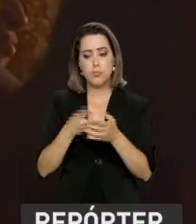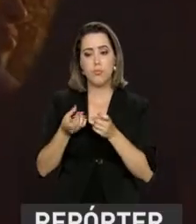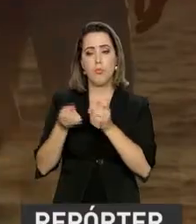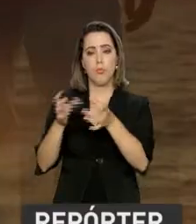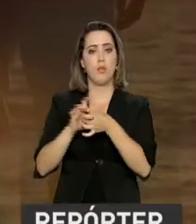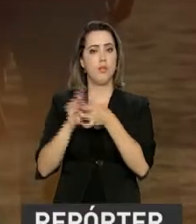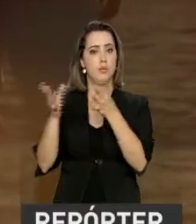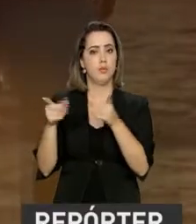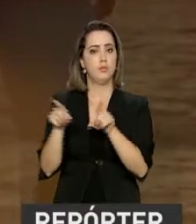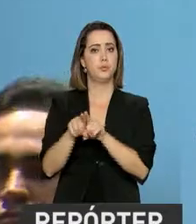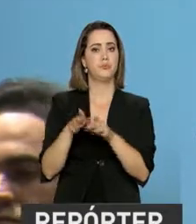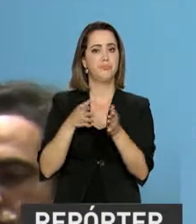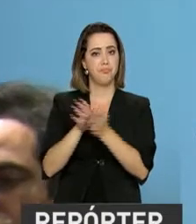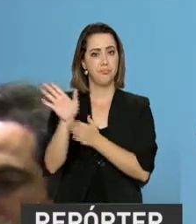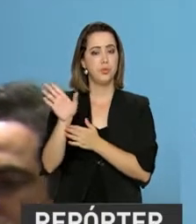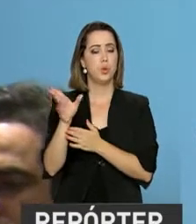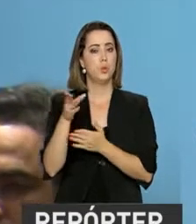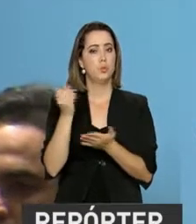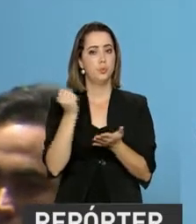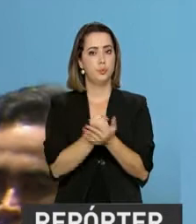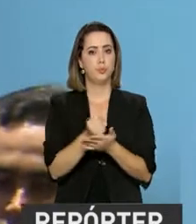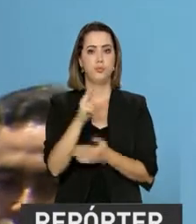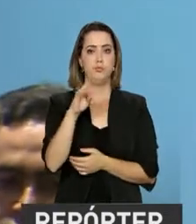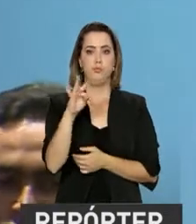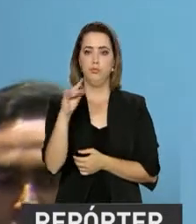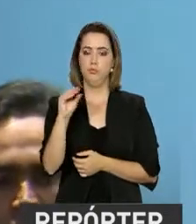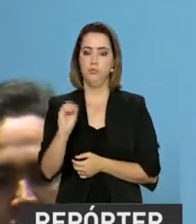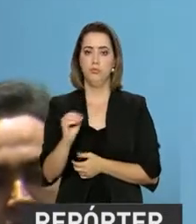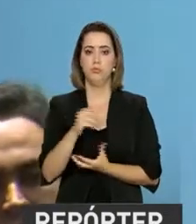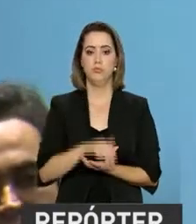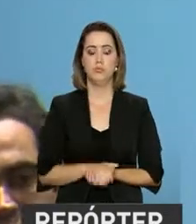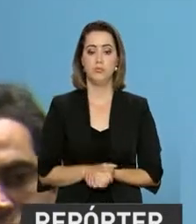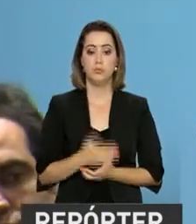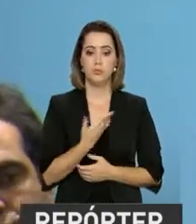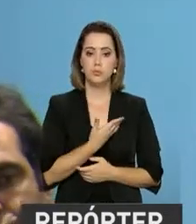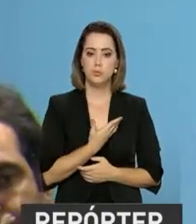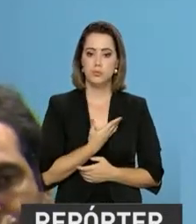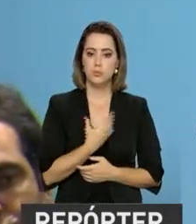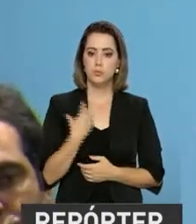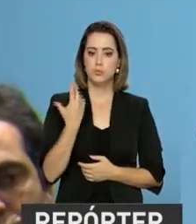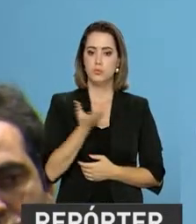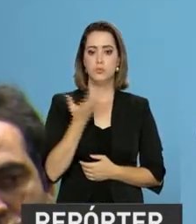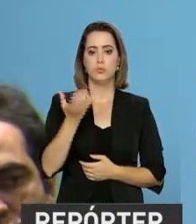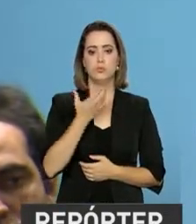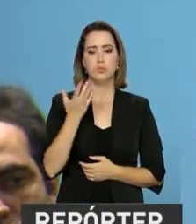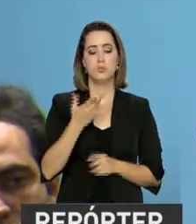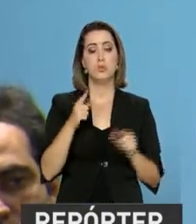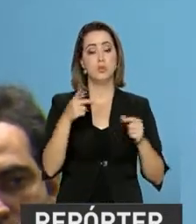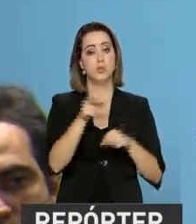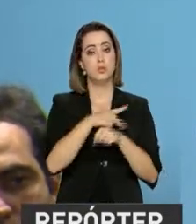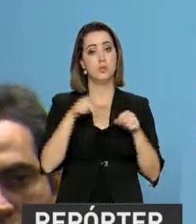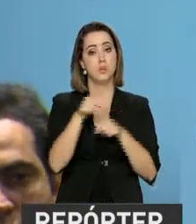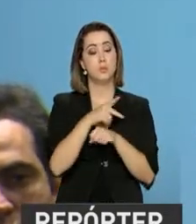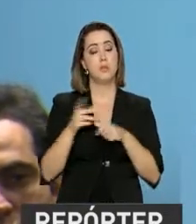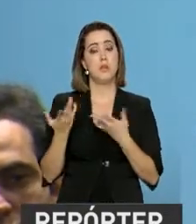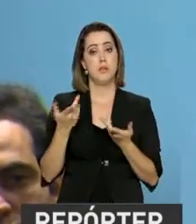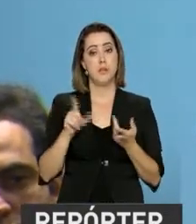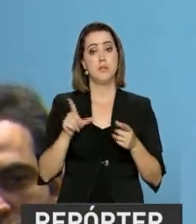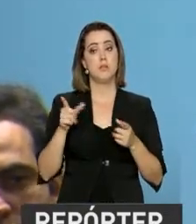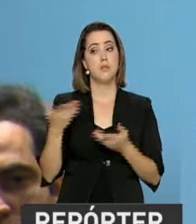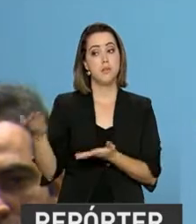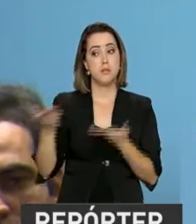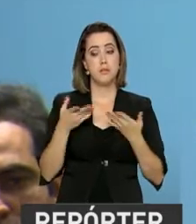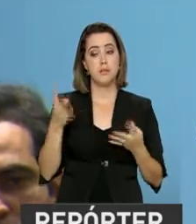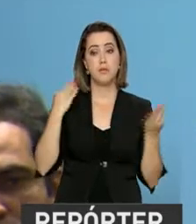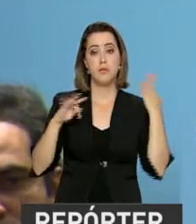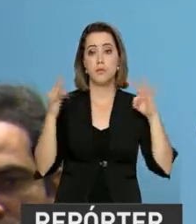concessão e emissão. Nós queremos que os países com grande potencial turístico, grandes exportadores de turistas, possam ter